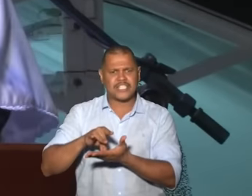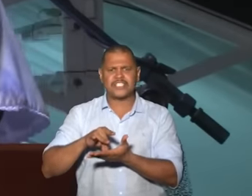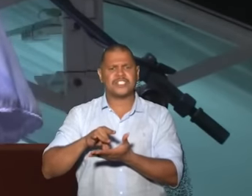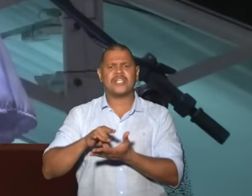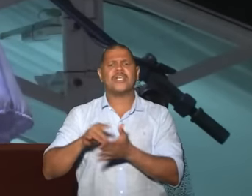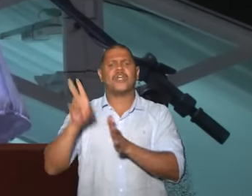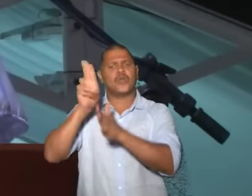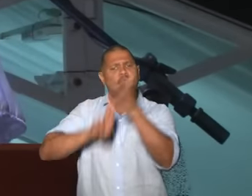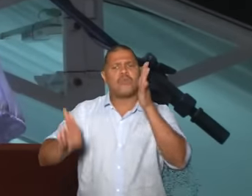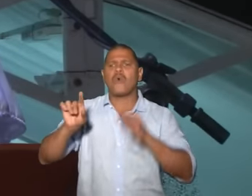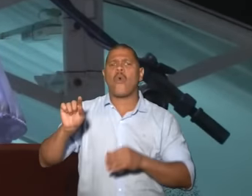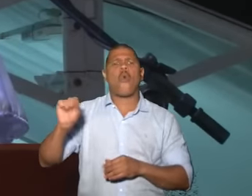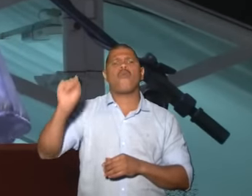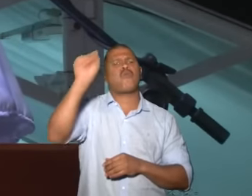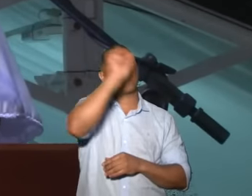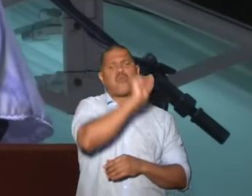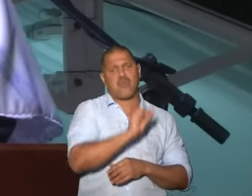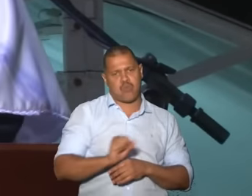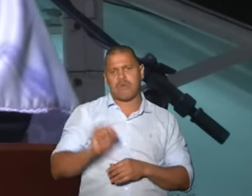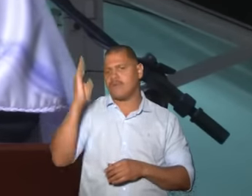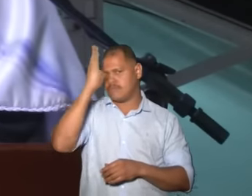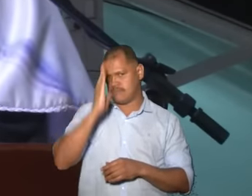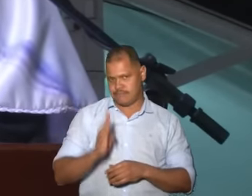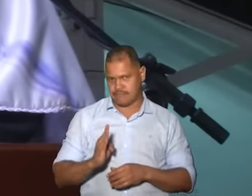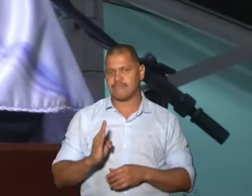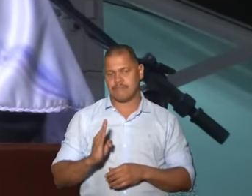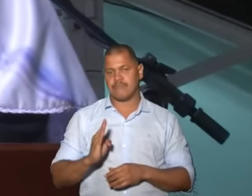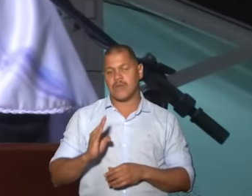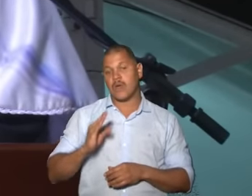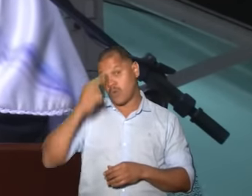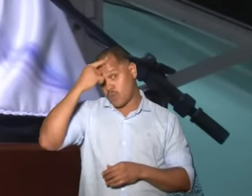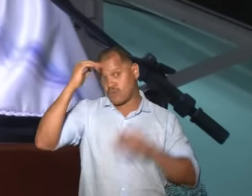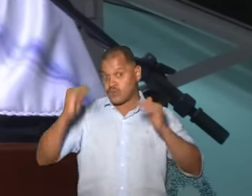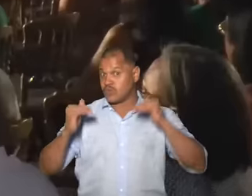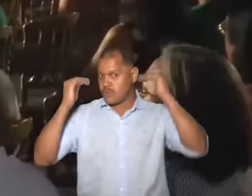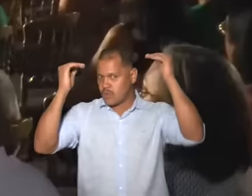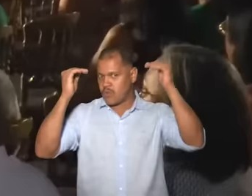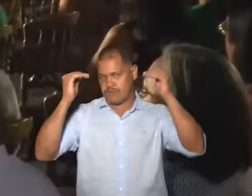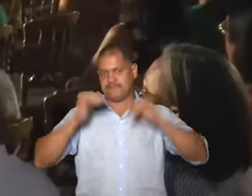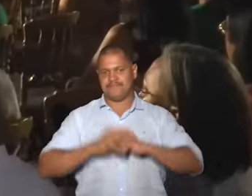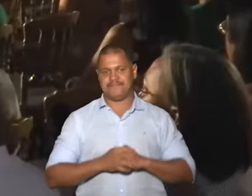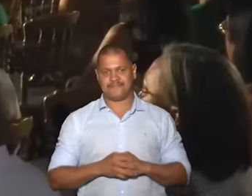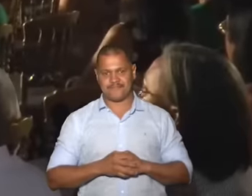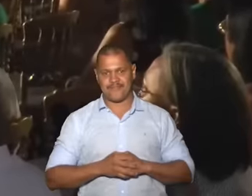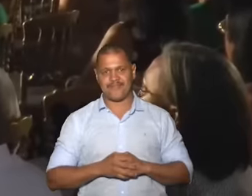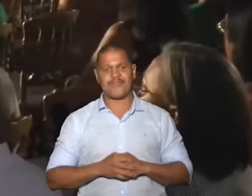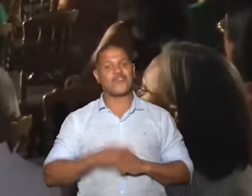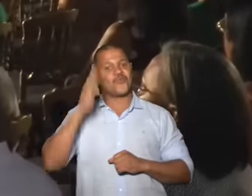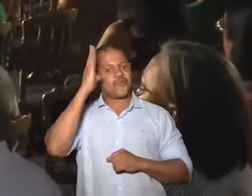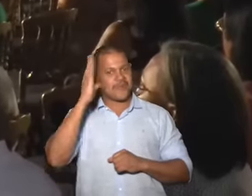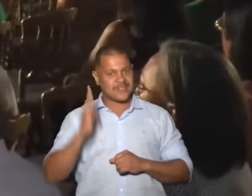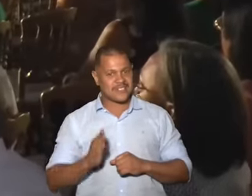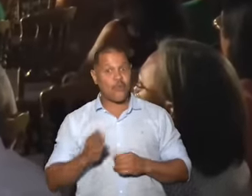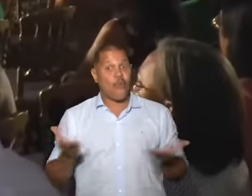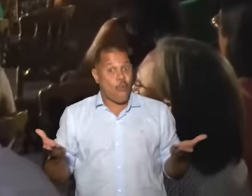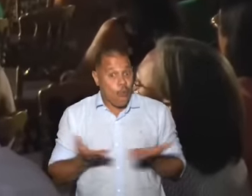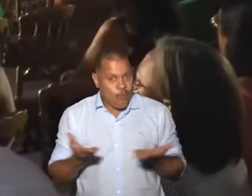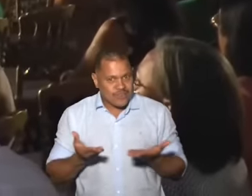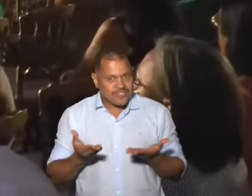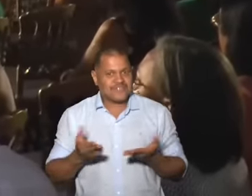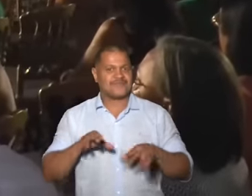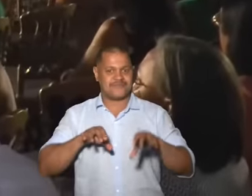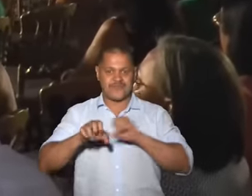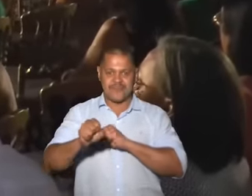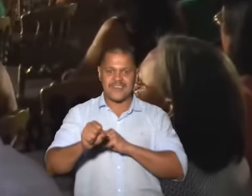as demais instituições públicas de ensino superior do Brasil. Hoje, prezadas formandas e prezados